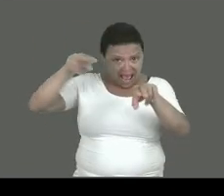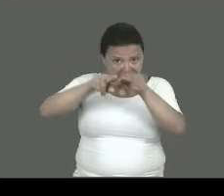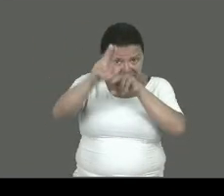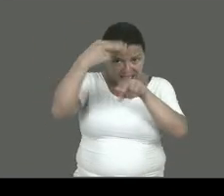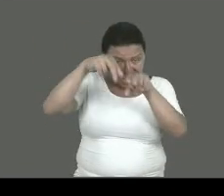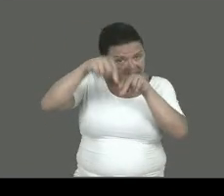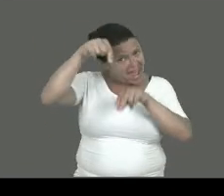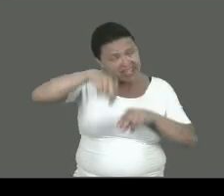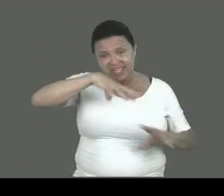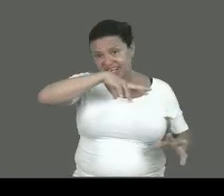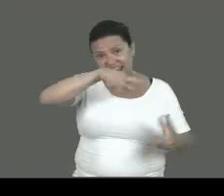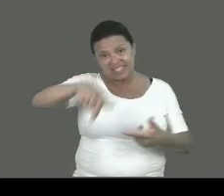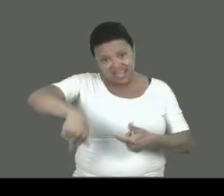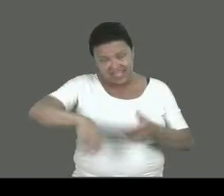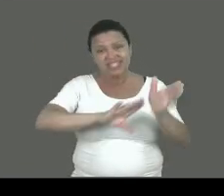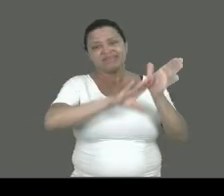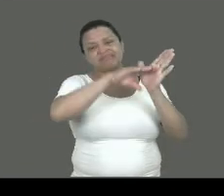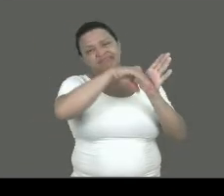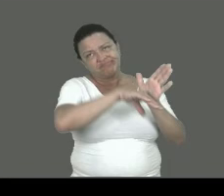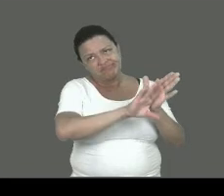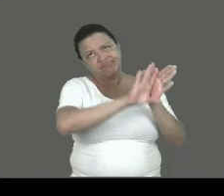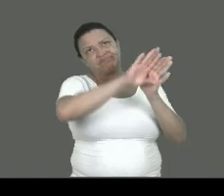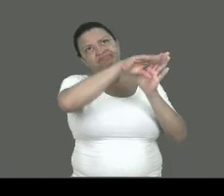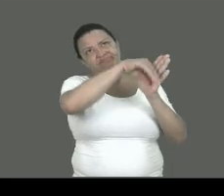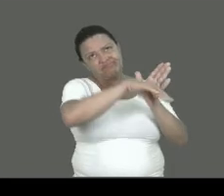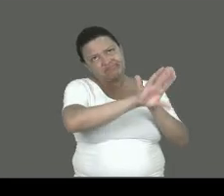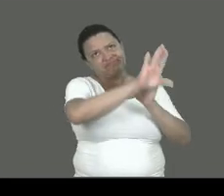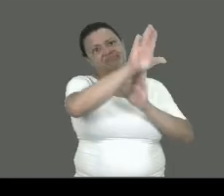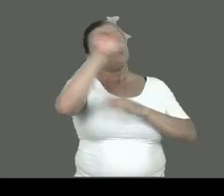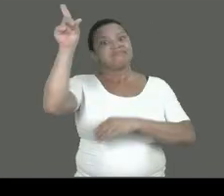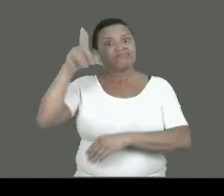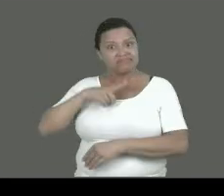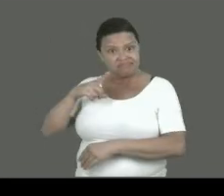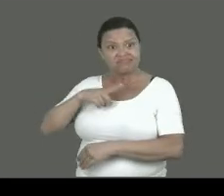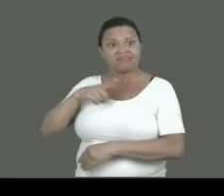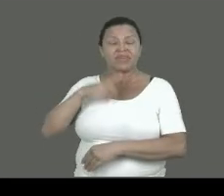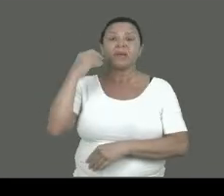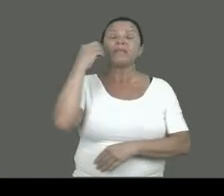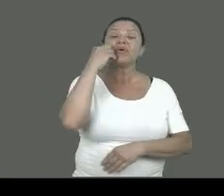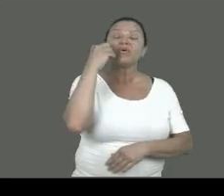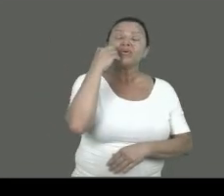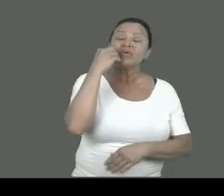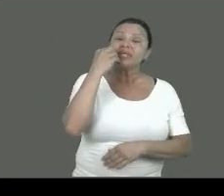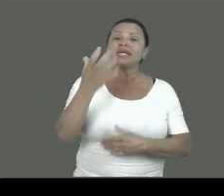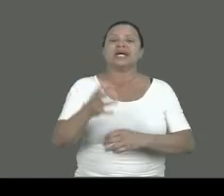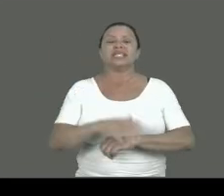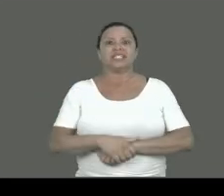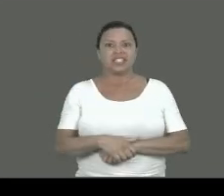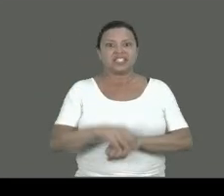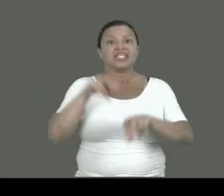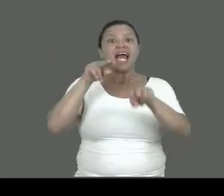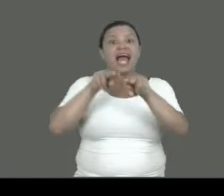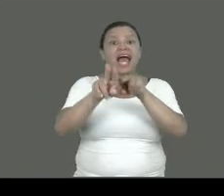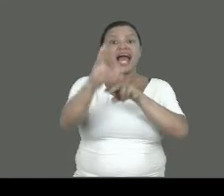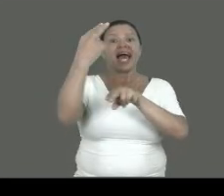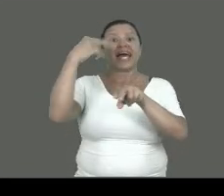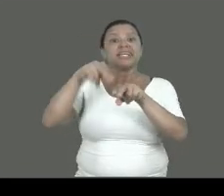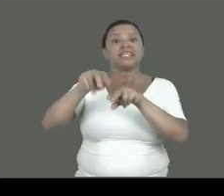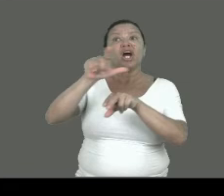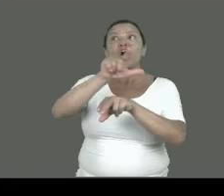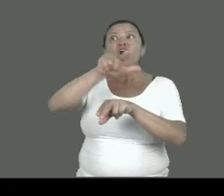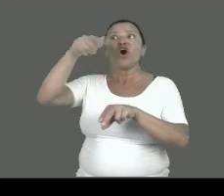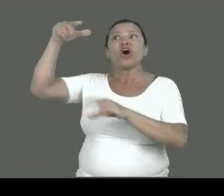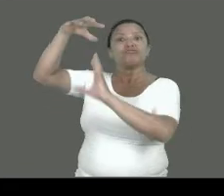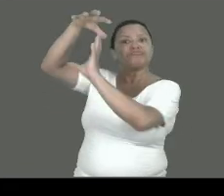nesse planeta de provas e expiações. Ele agora terá a oportunidade de reencarnar num outro